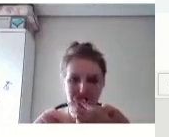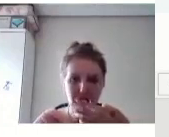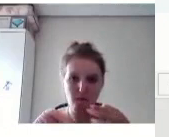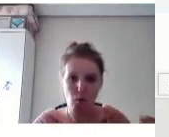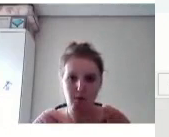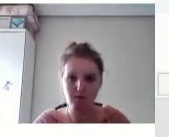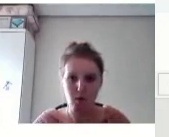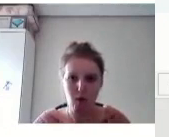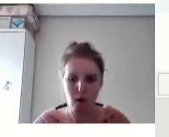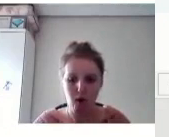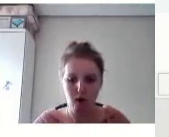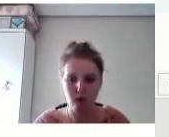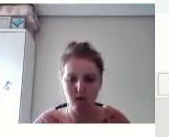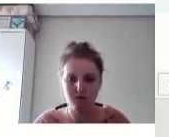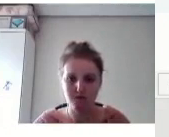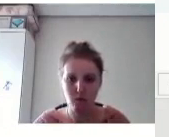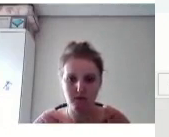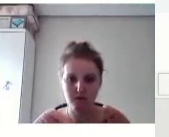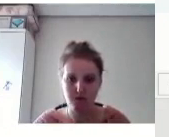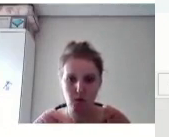em mecânica clássica, né,